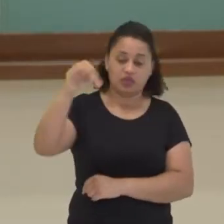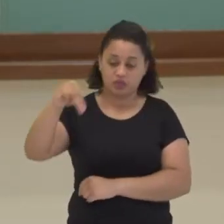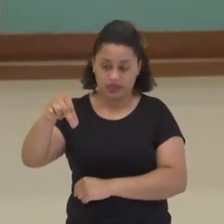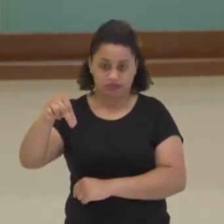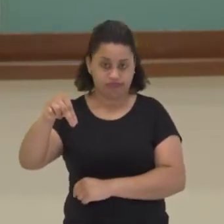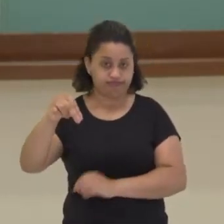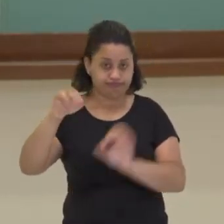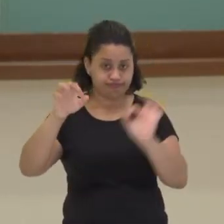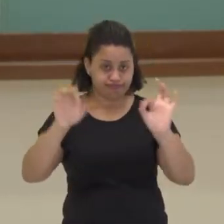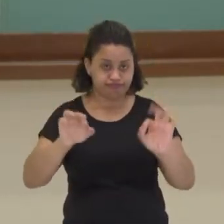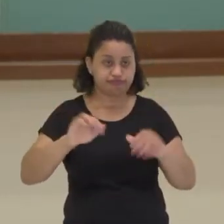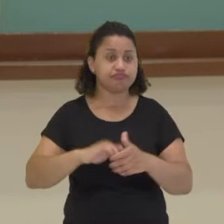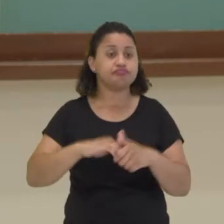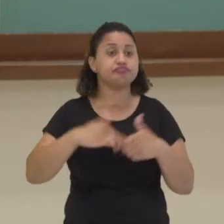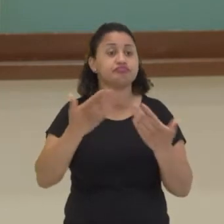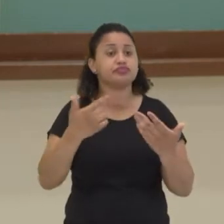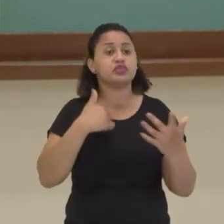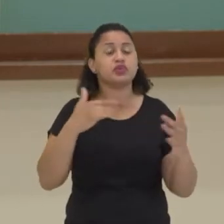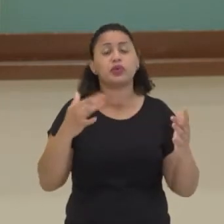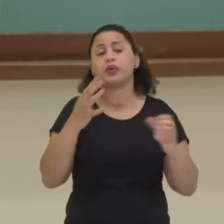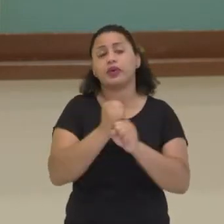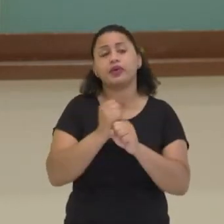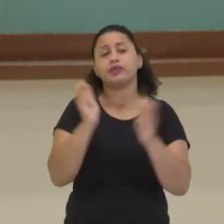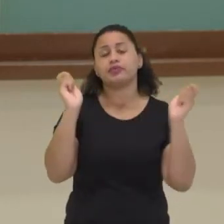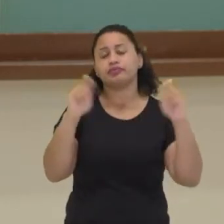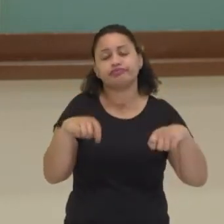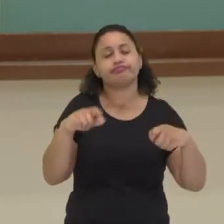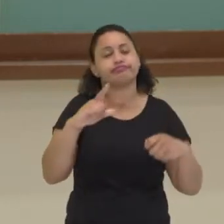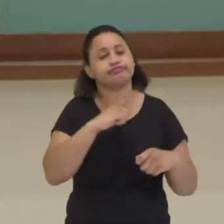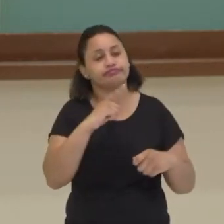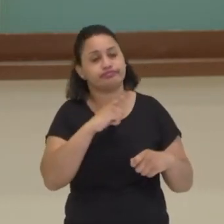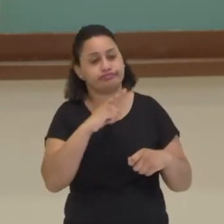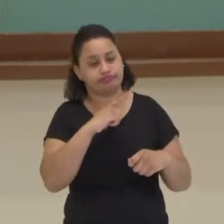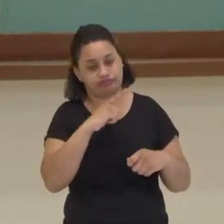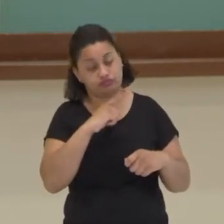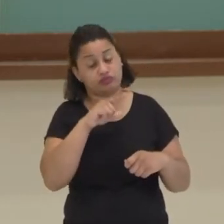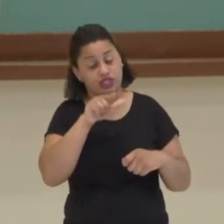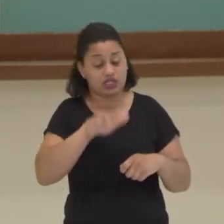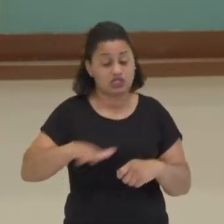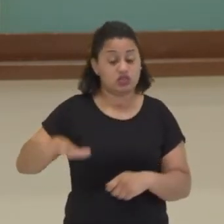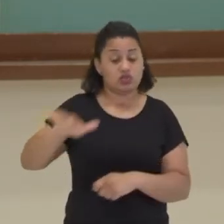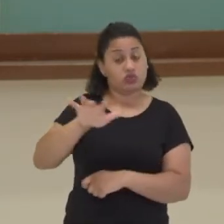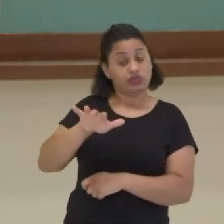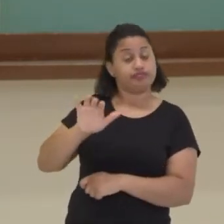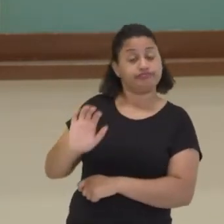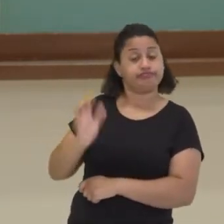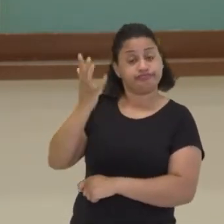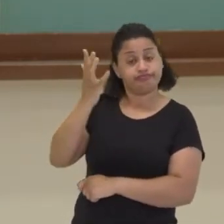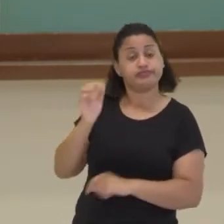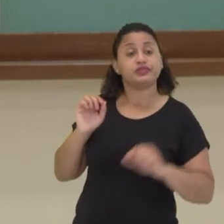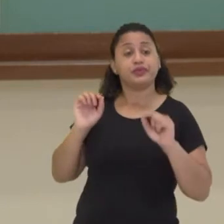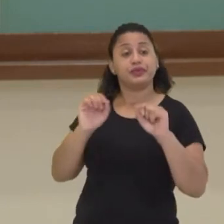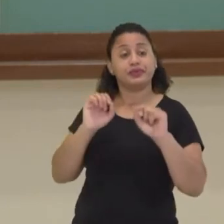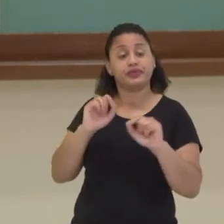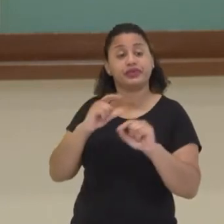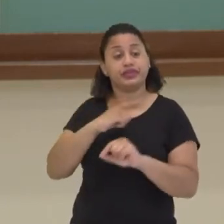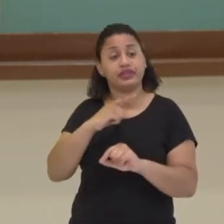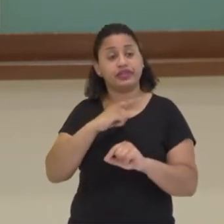tá? Então, o número total de possibilidades deste evento ocorrer é dado